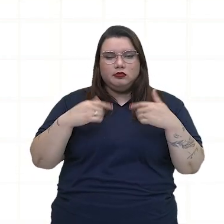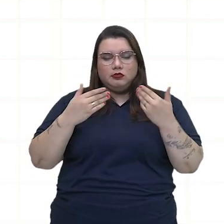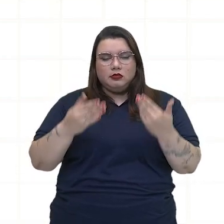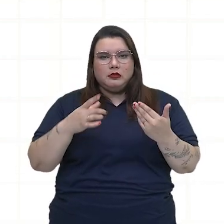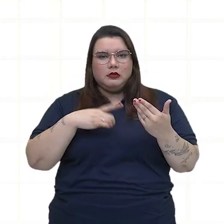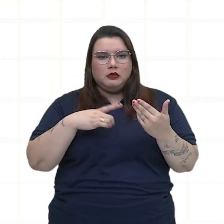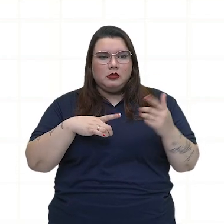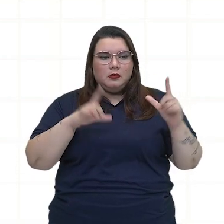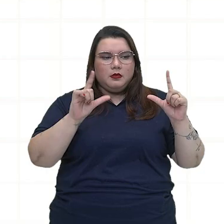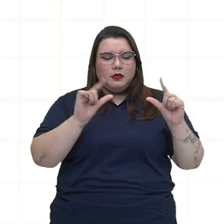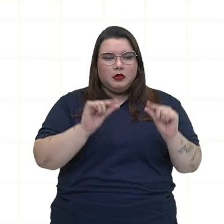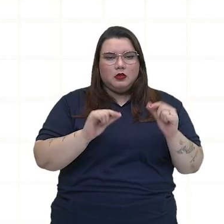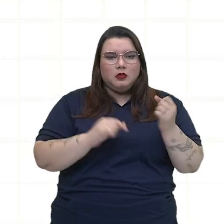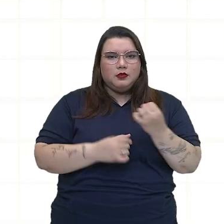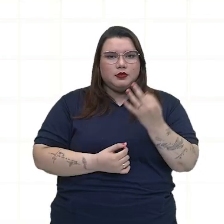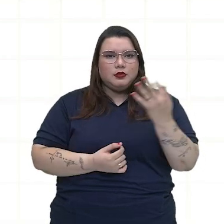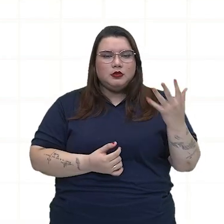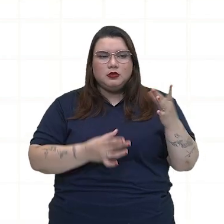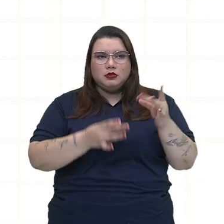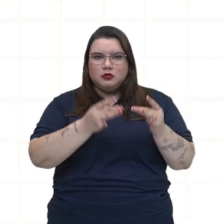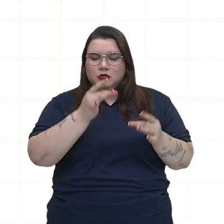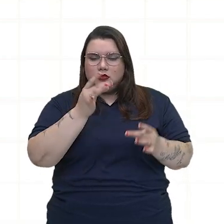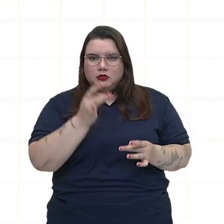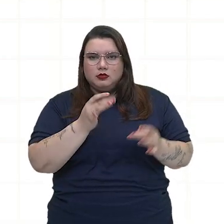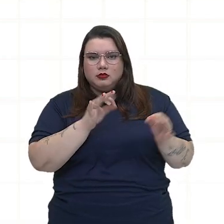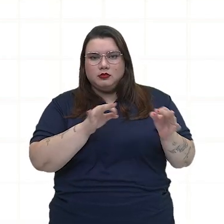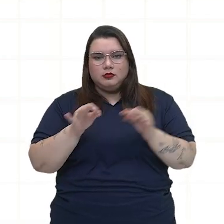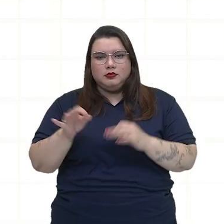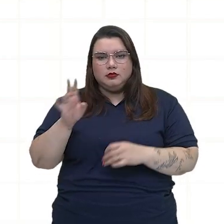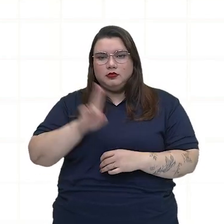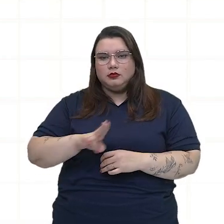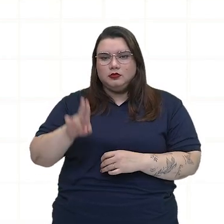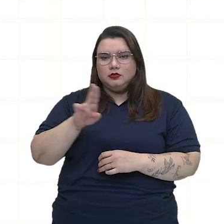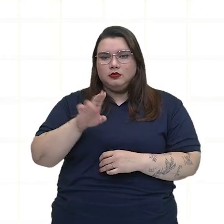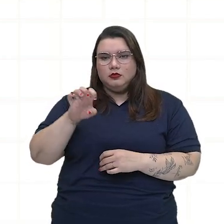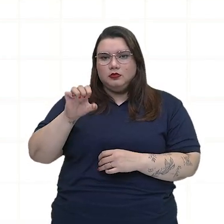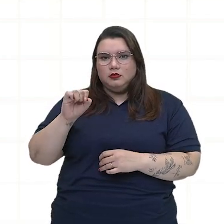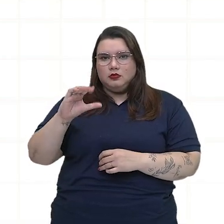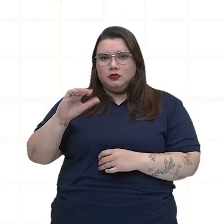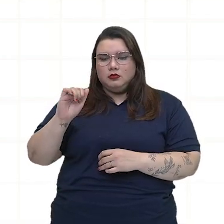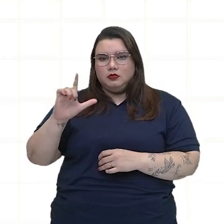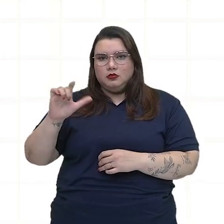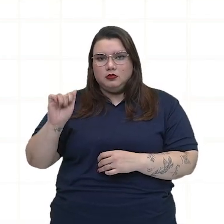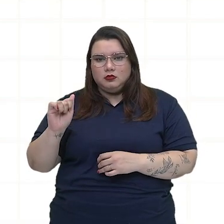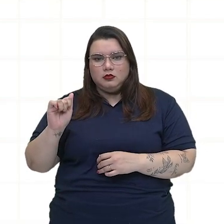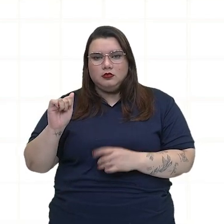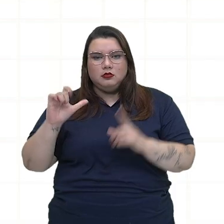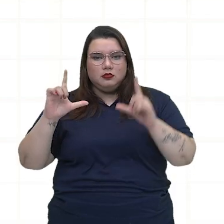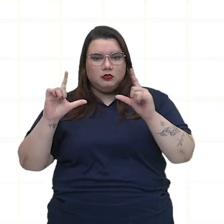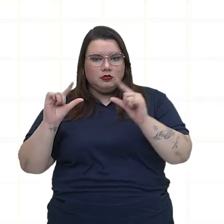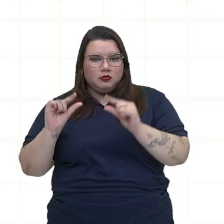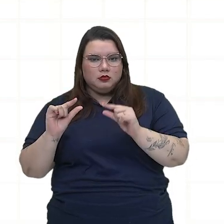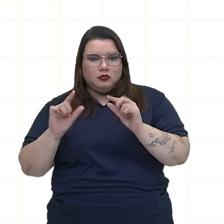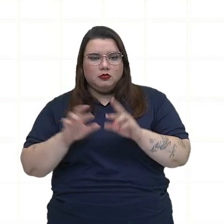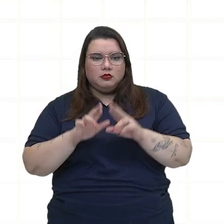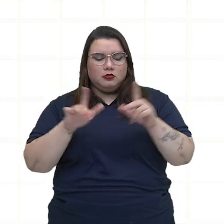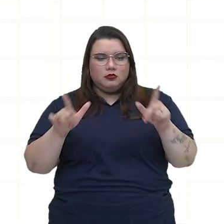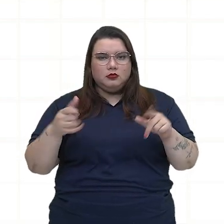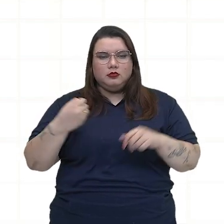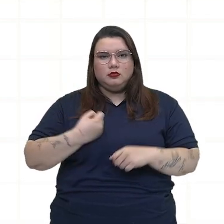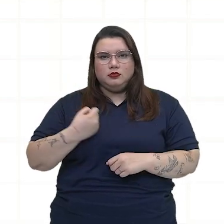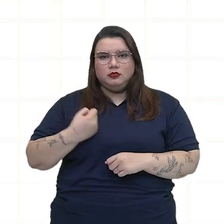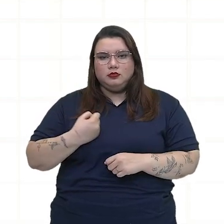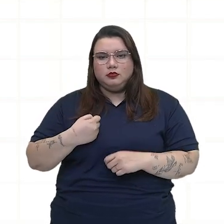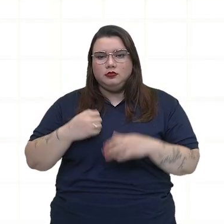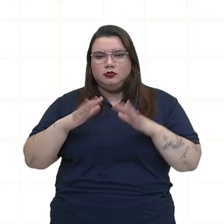tenho um menor número de detalhes. Nesse caso, eu estou usando uma escala pequena, é o contrário, o número. E